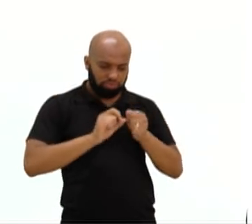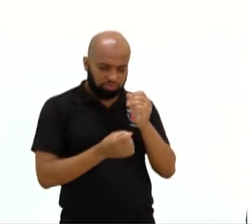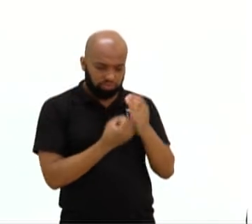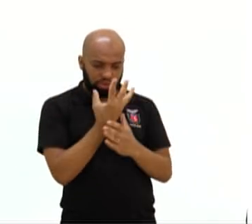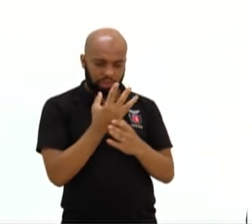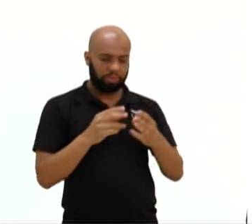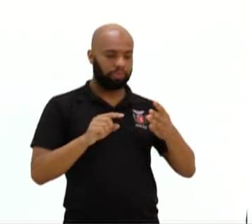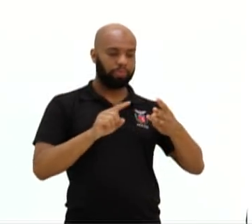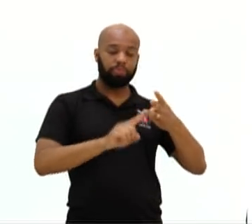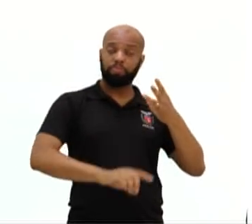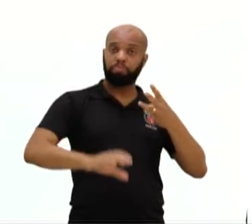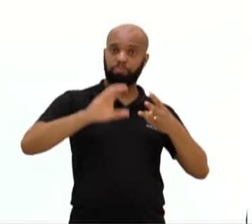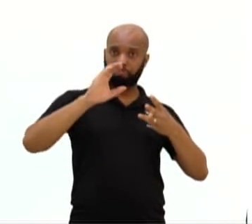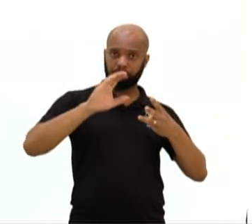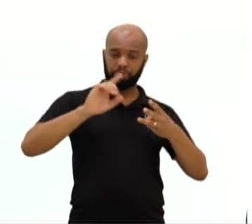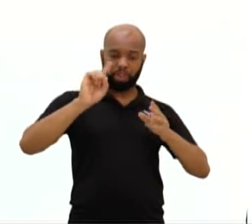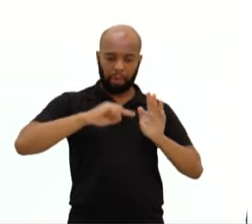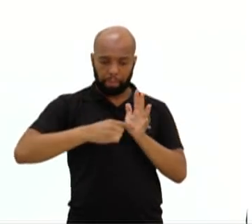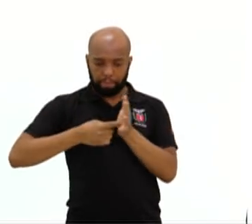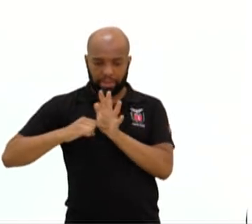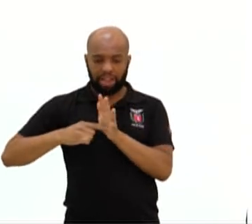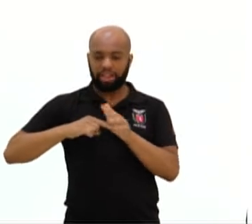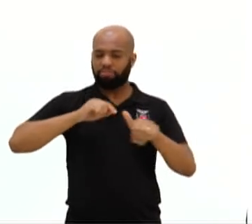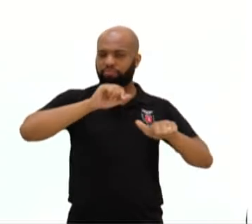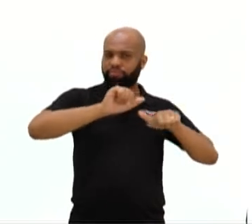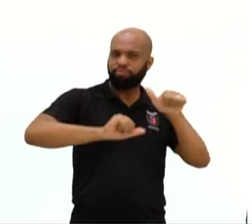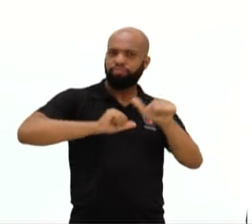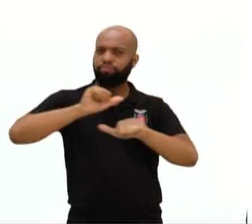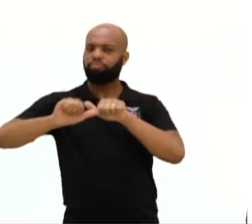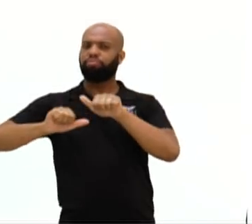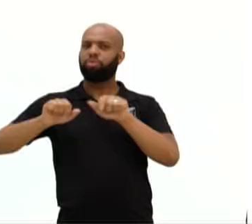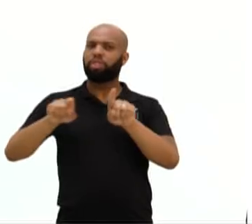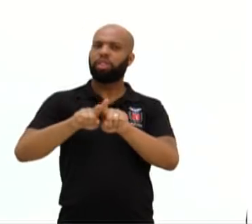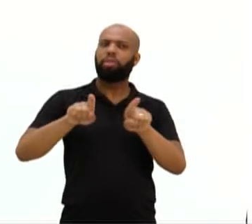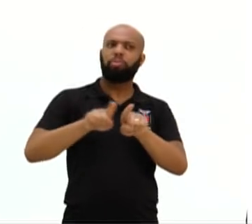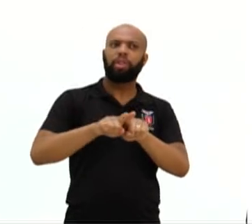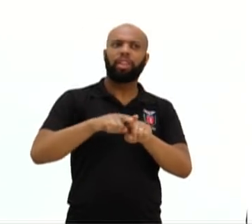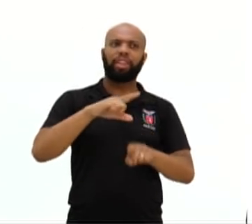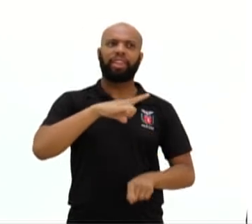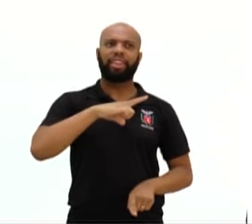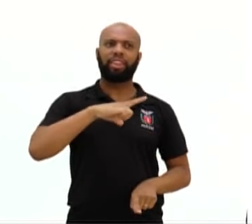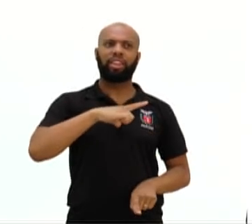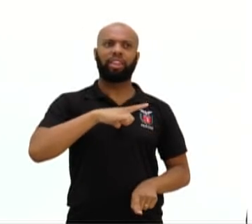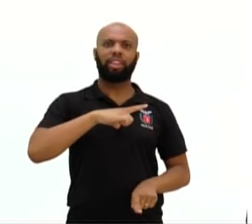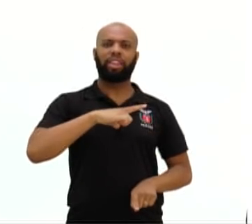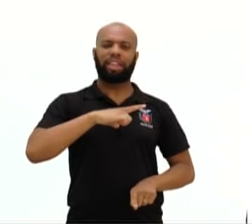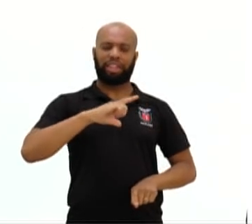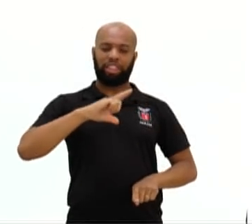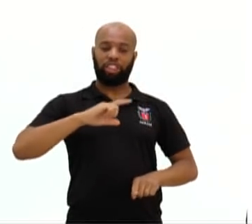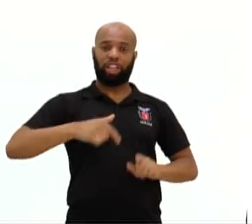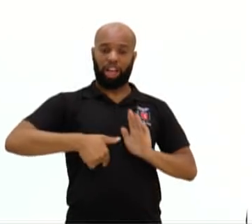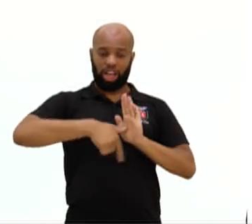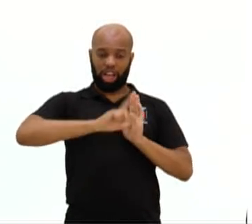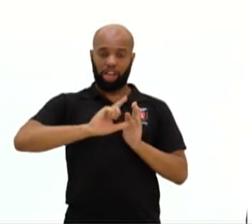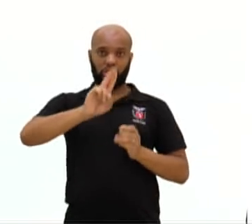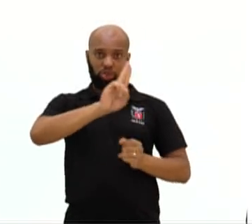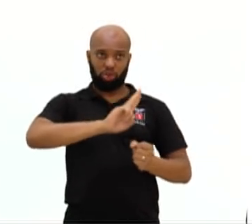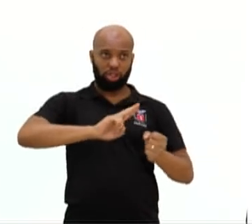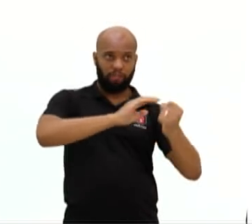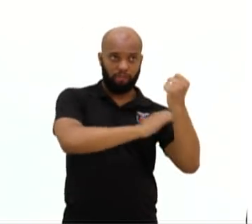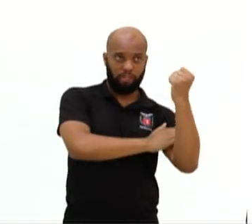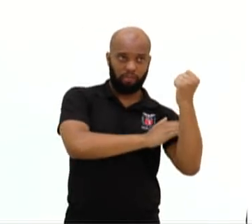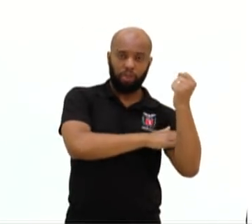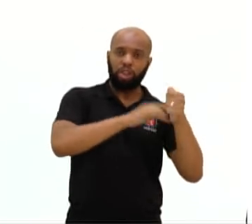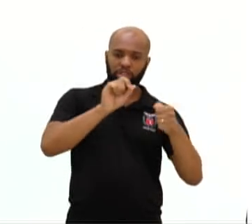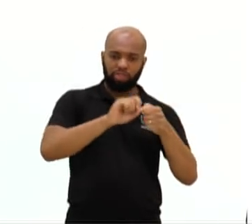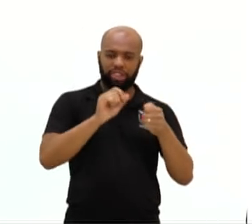Ou letra C, será que são máquinas que modificam e transmitem a ação de uma força para